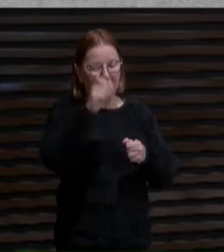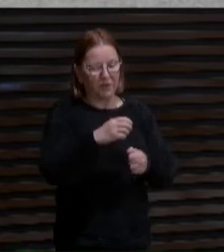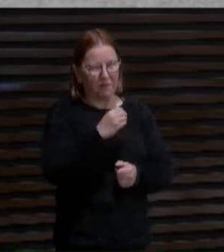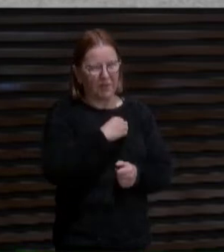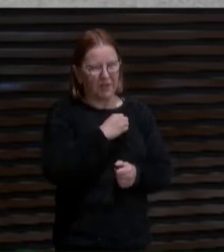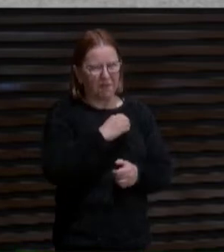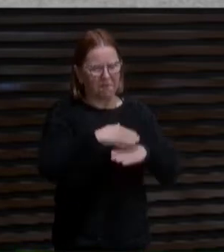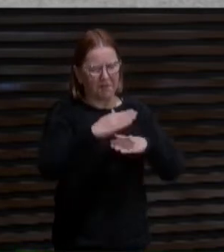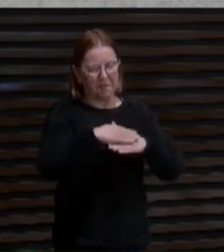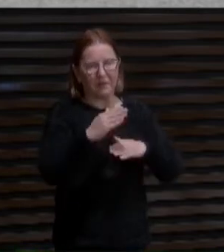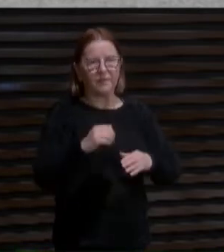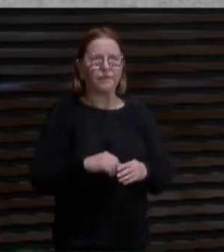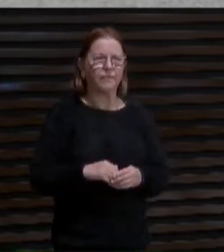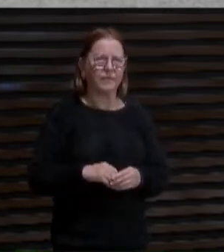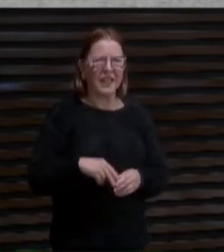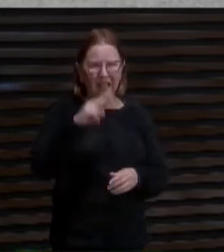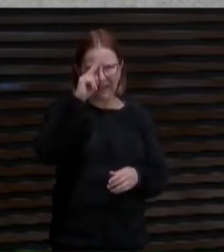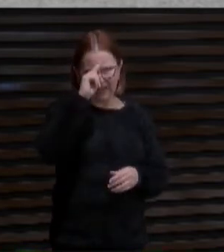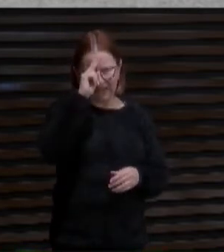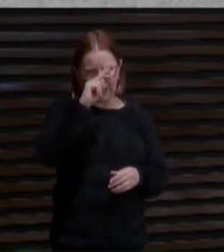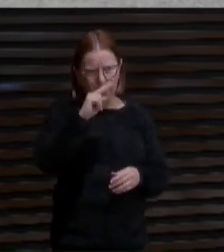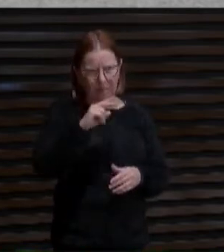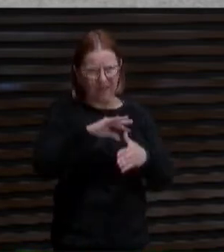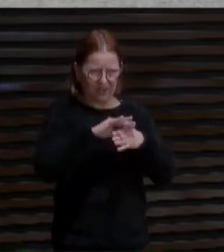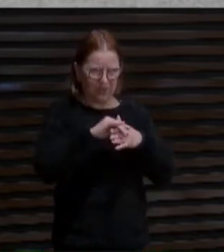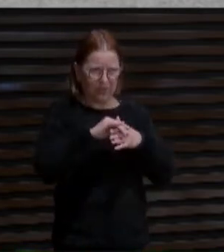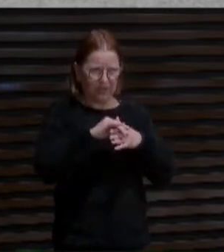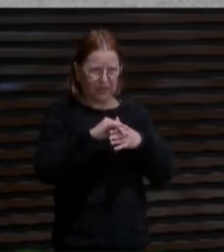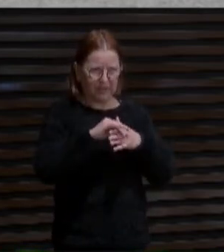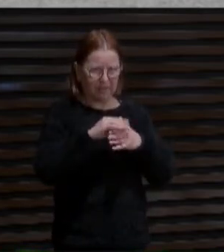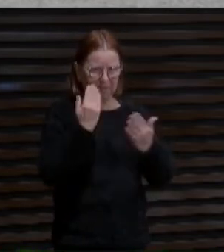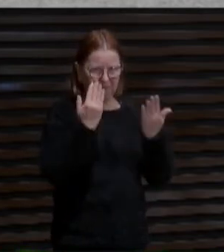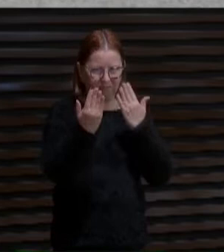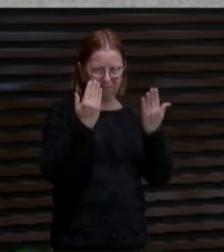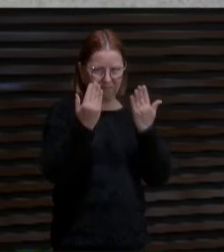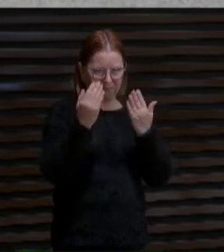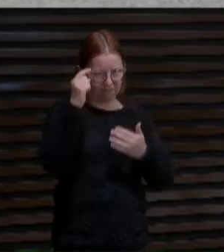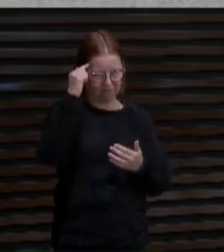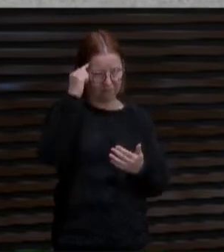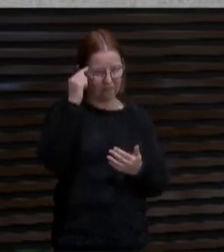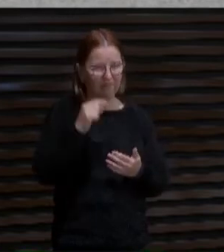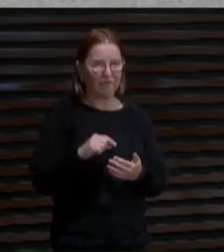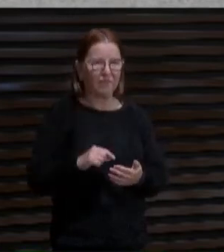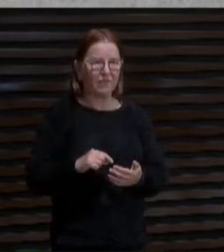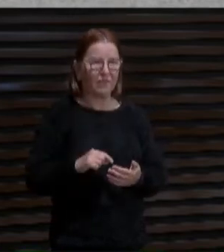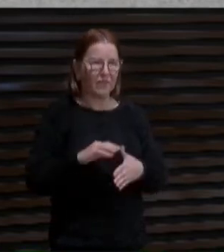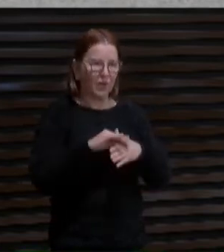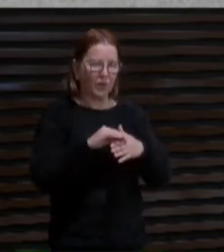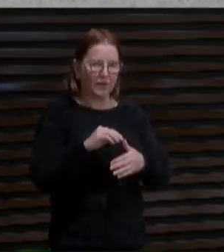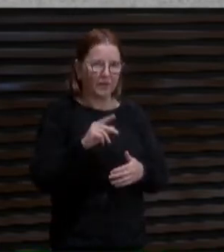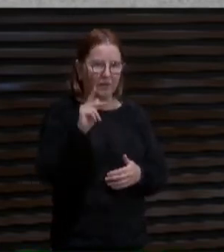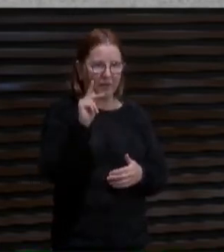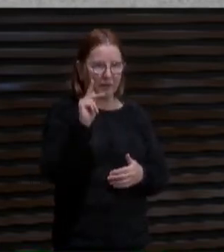Você lembra das doenças psíquico somáticas que que é uma doença psíquicossoma